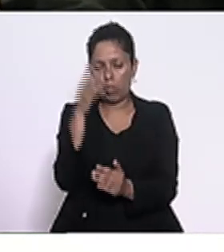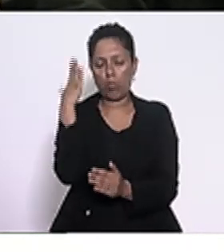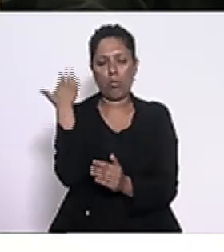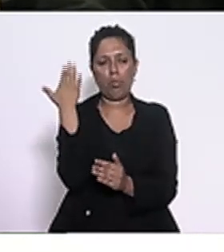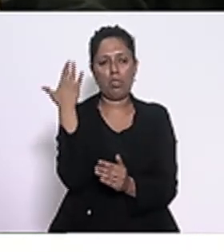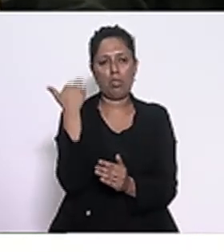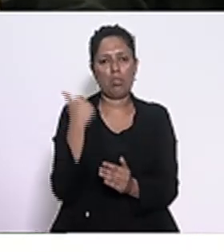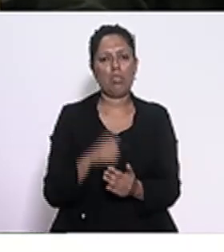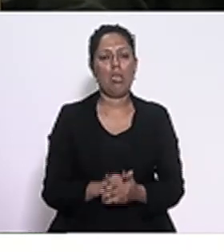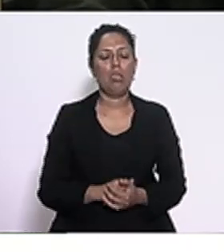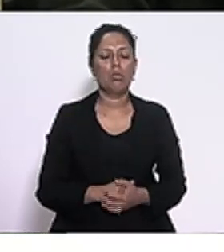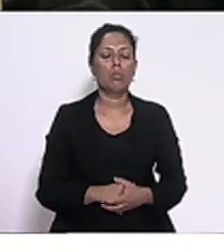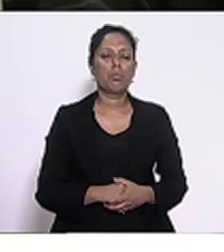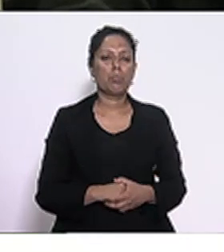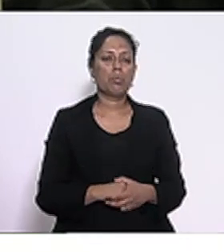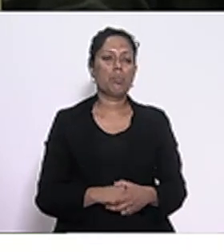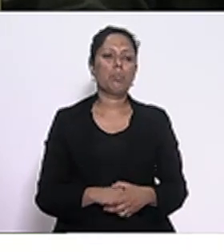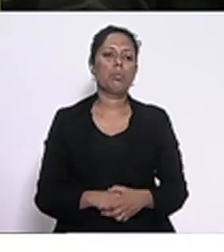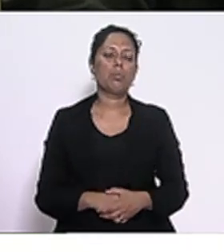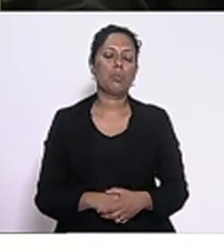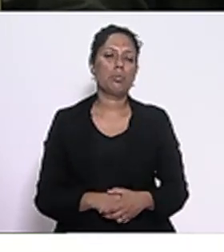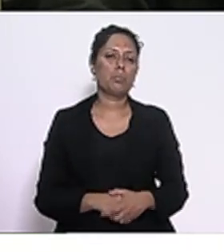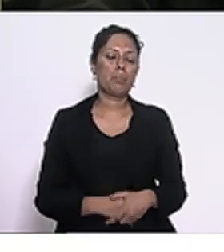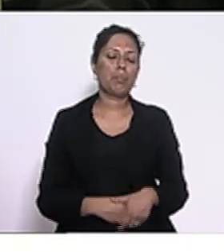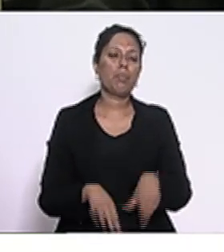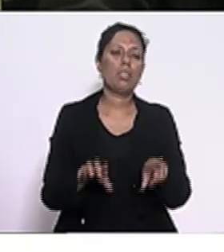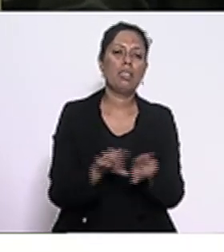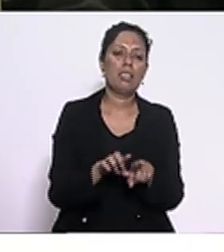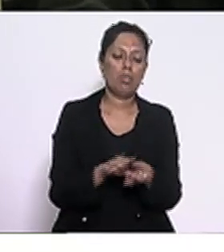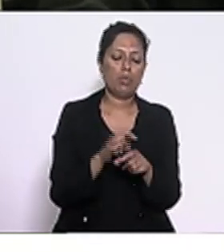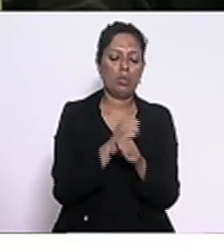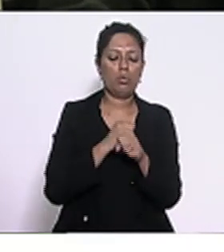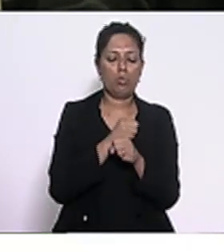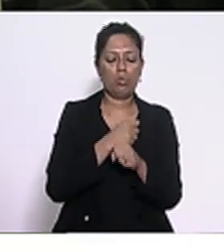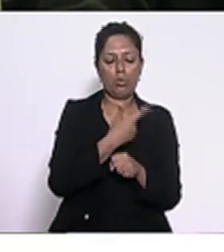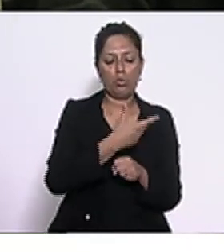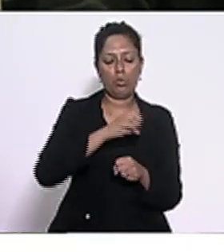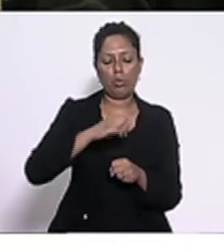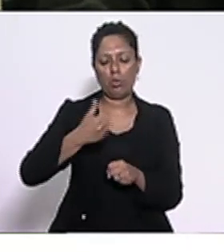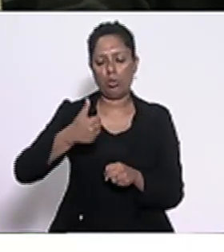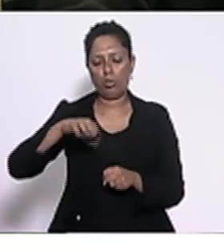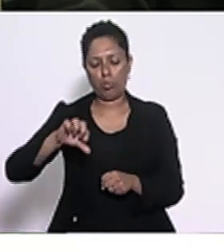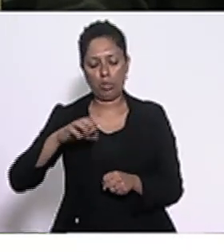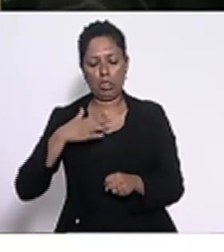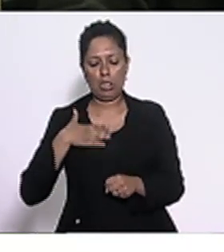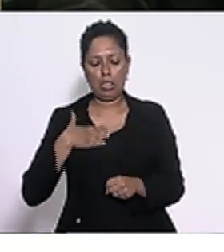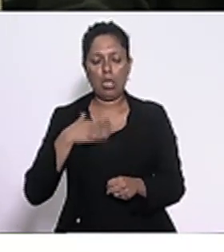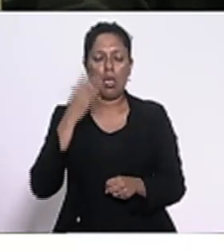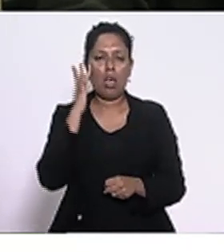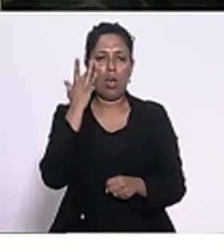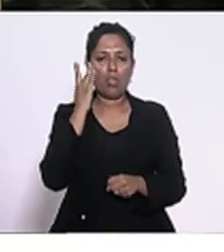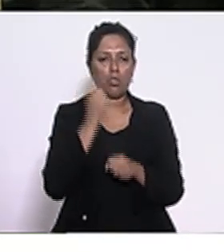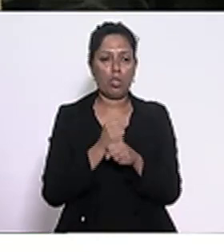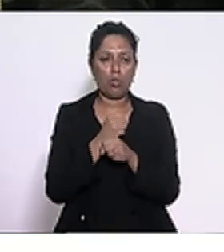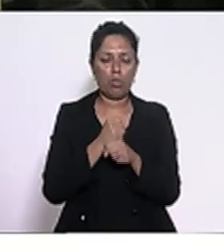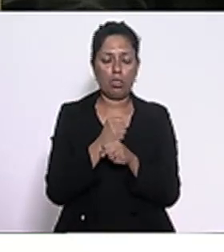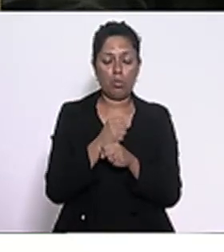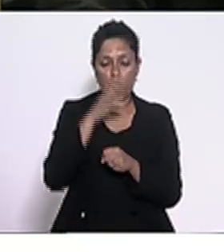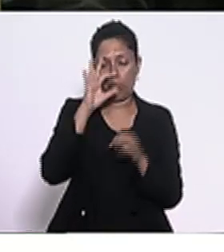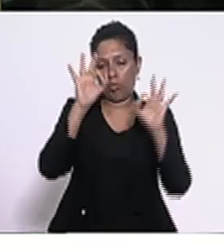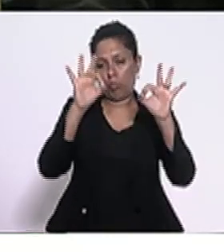na aprovação daquele plano. E também, 2019 é um ano, para mim, especial, que são 20